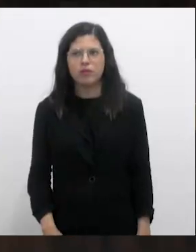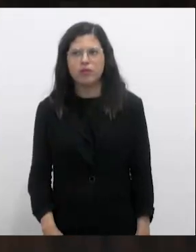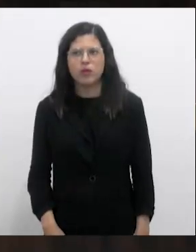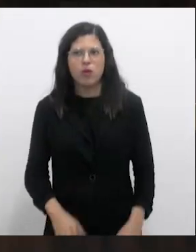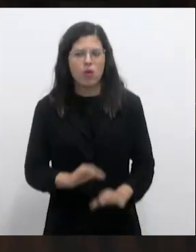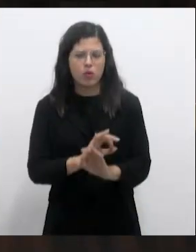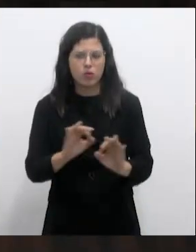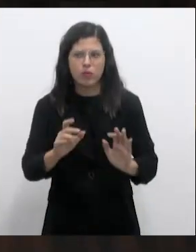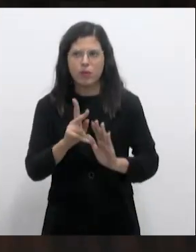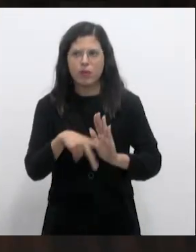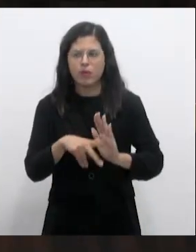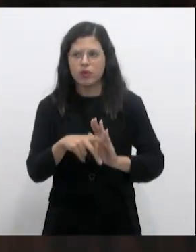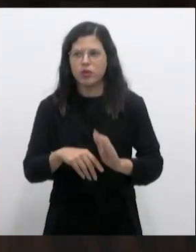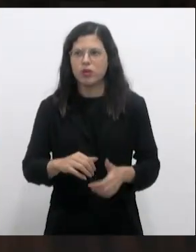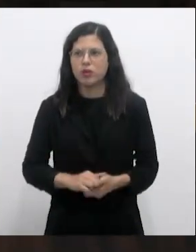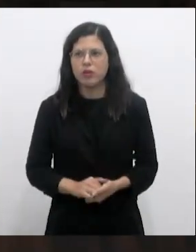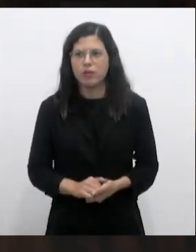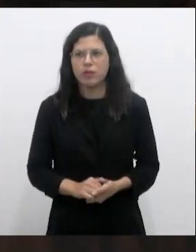excelente projeto.